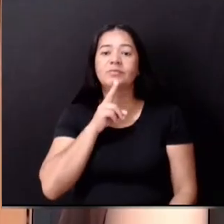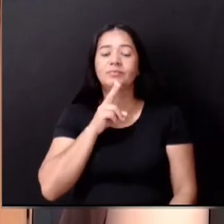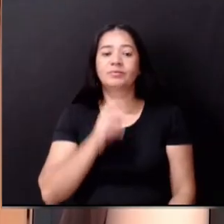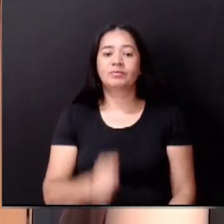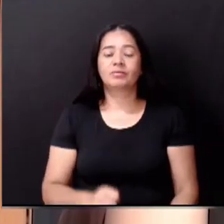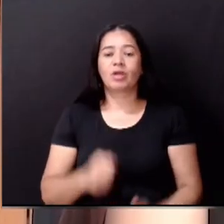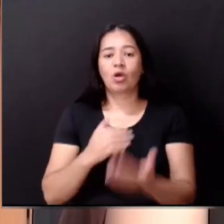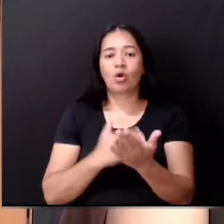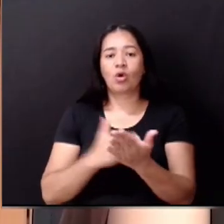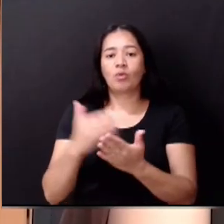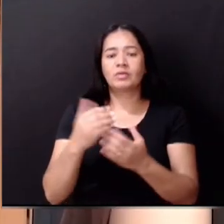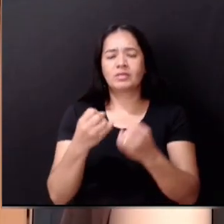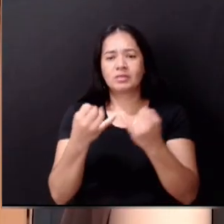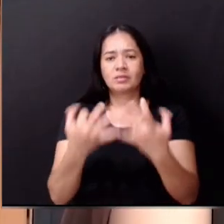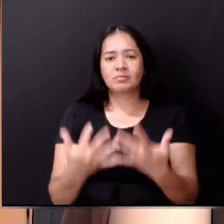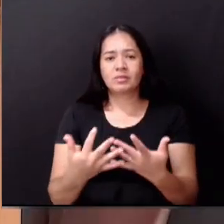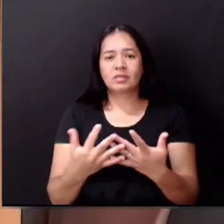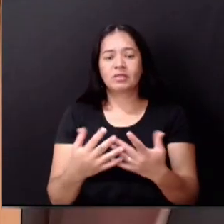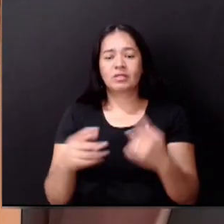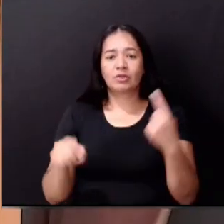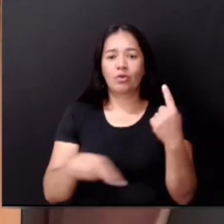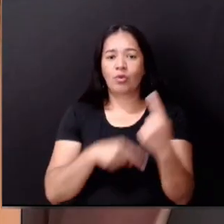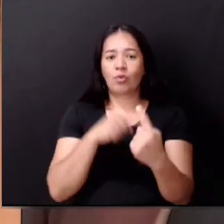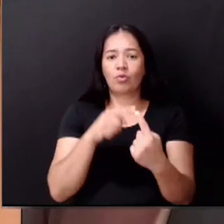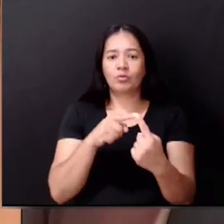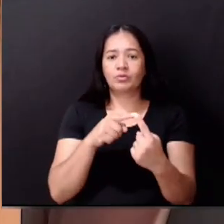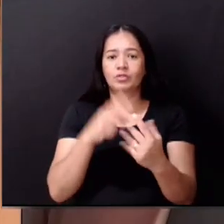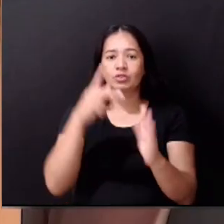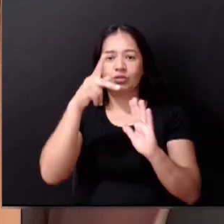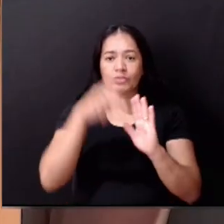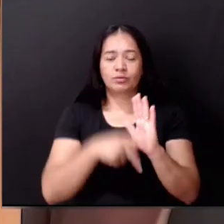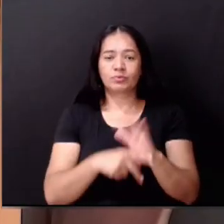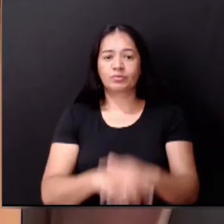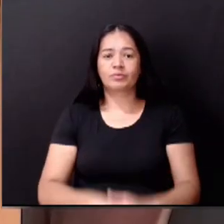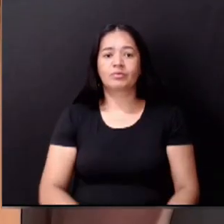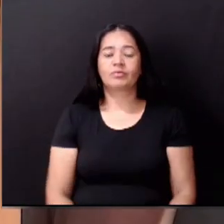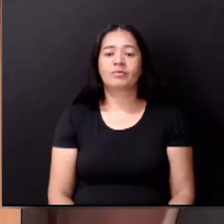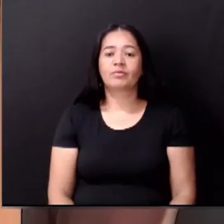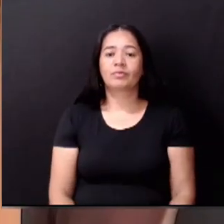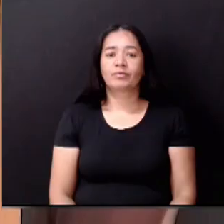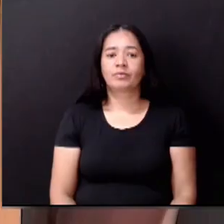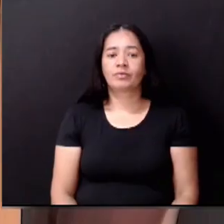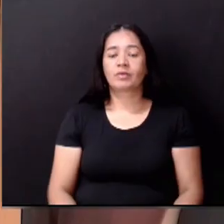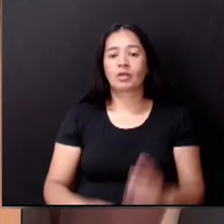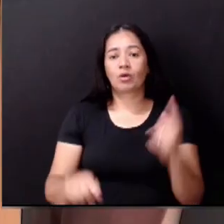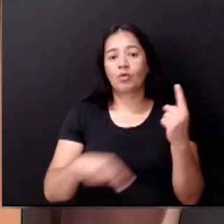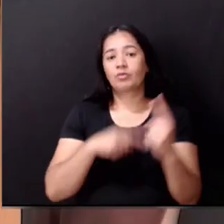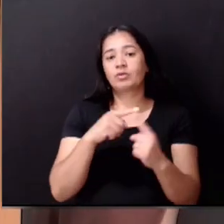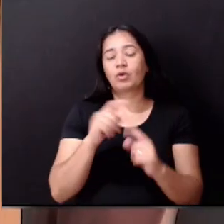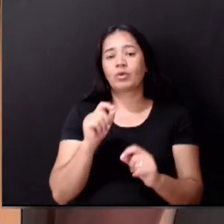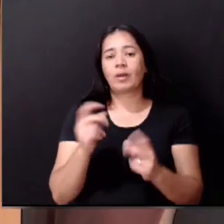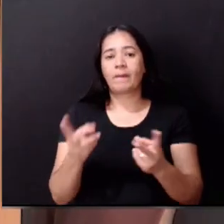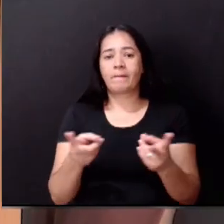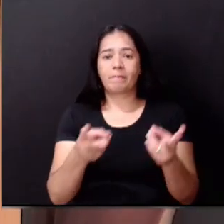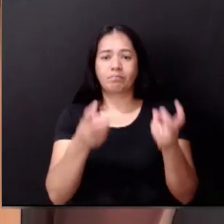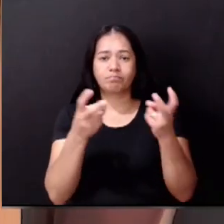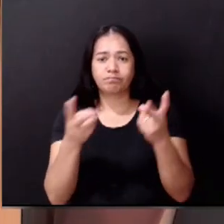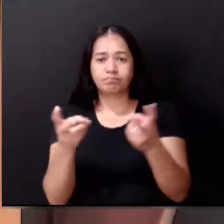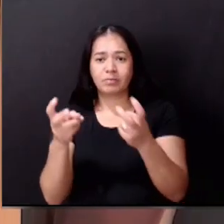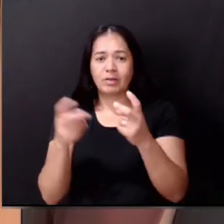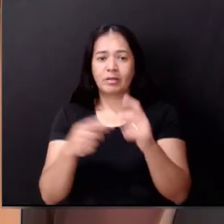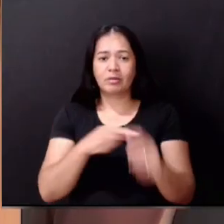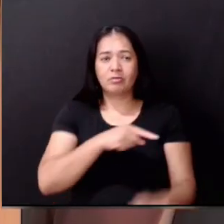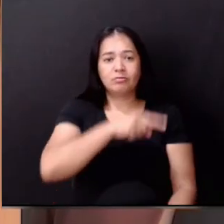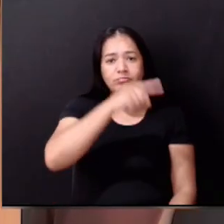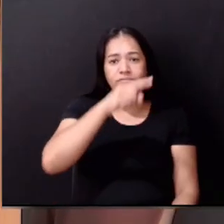falando sobre o objetivo deste projeto. O objetivo desse projeto é identificar, mapear e cadastrar o perfil